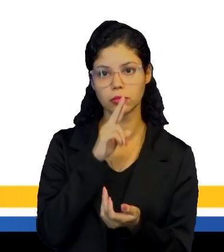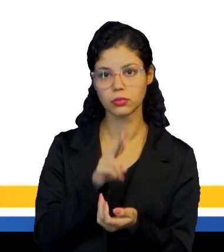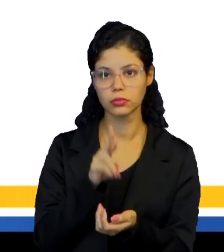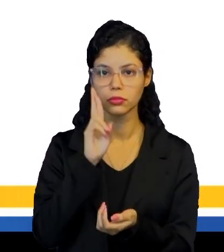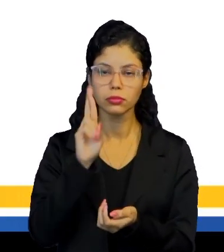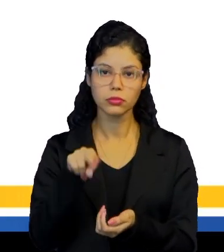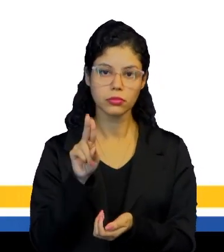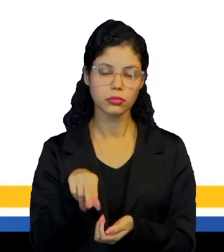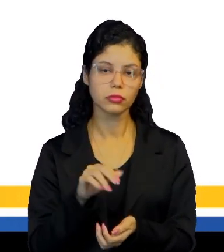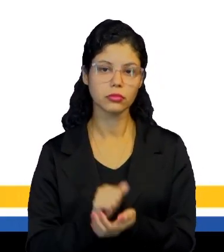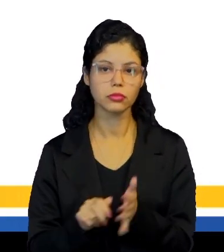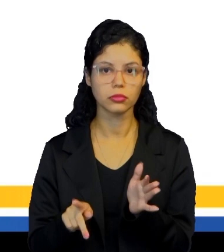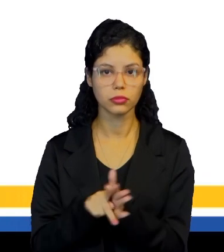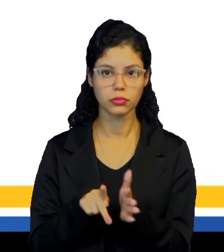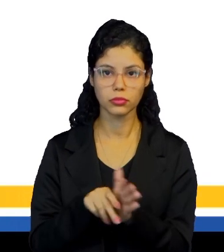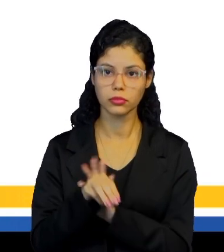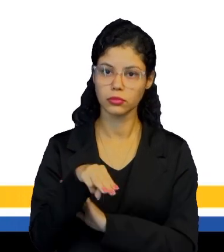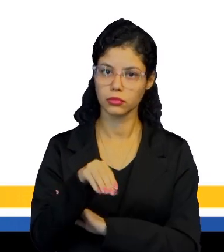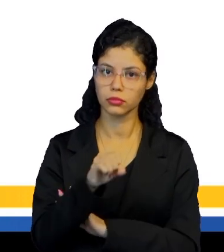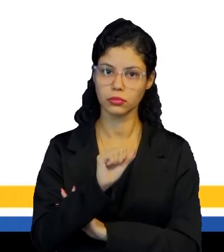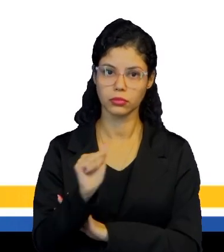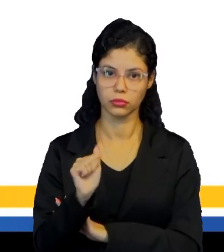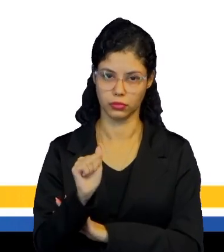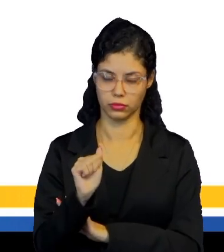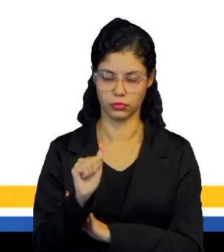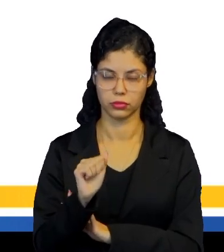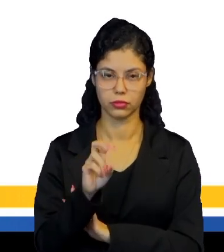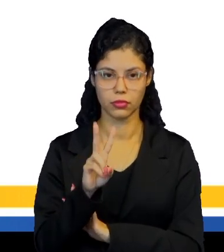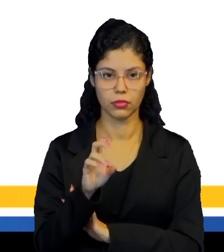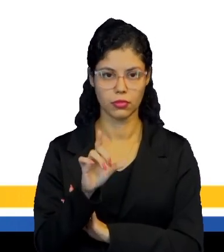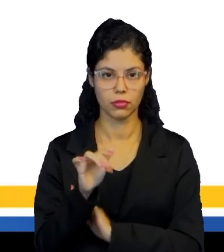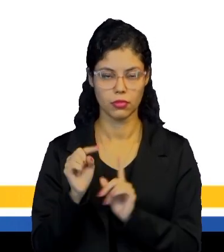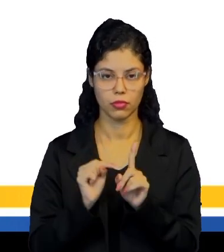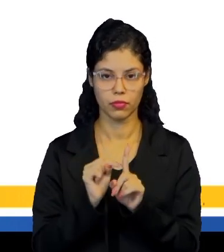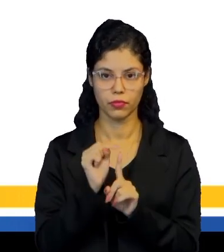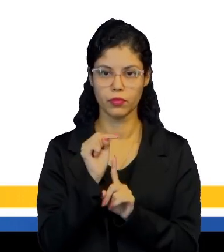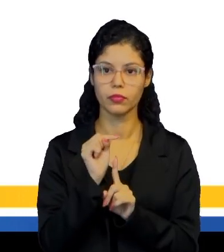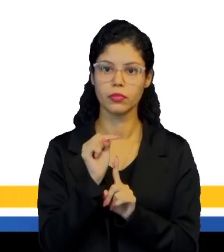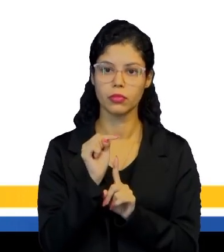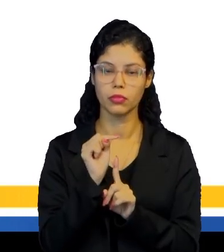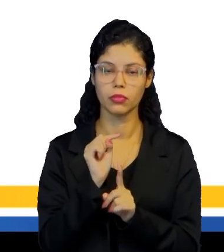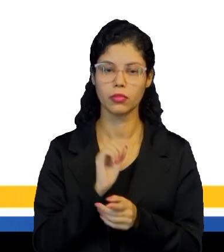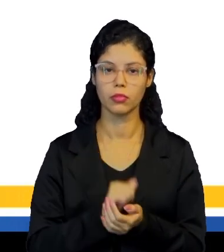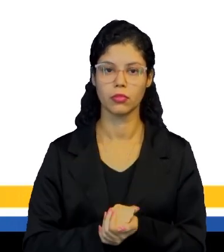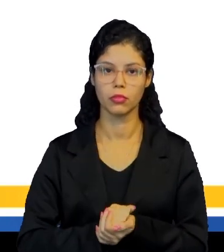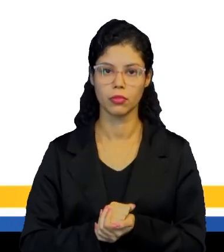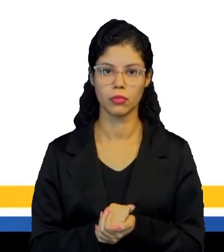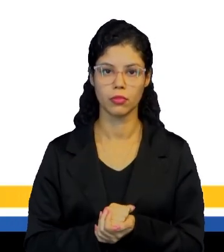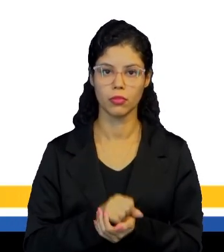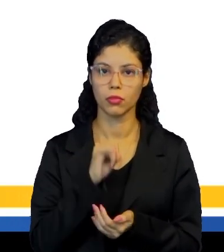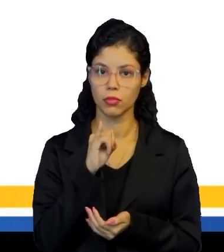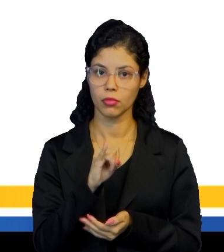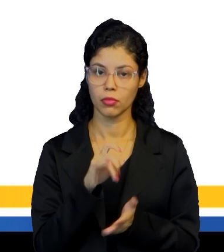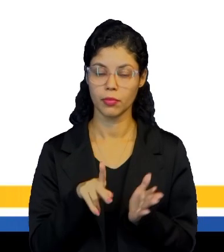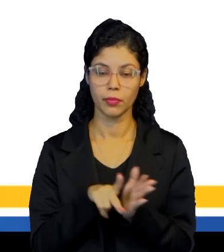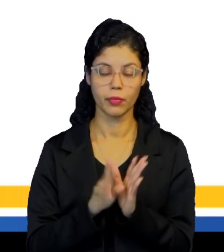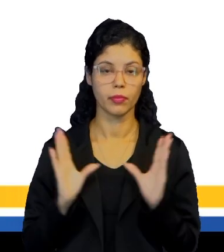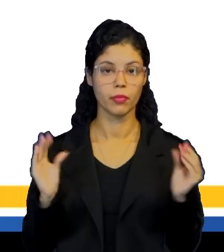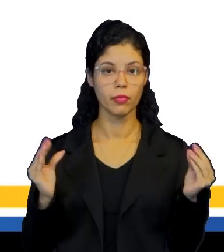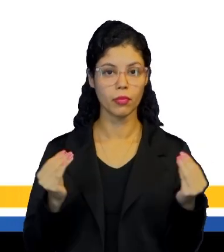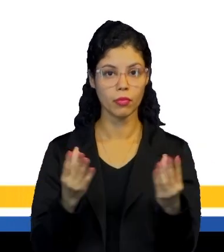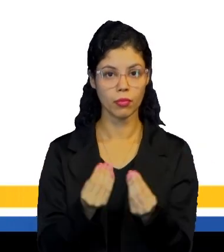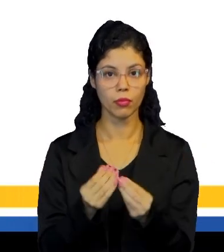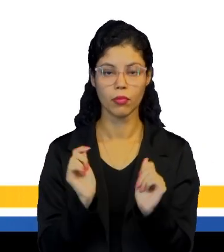é calculada pela razão entre a massa tá e o volume se